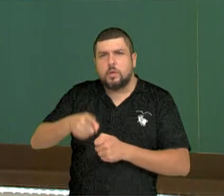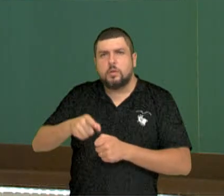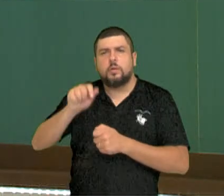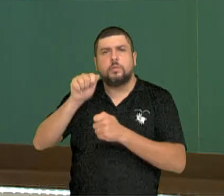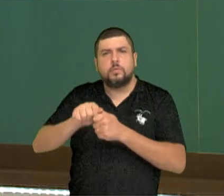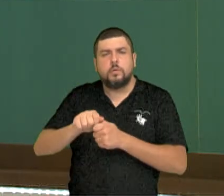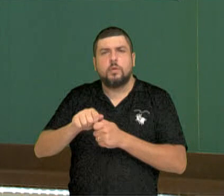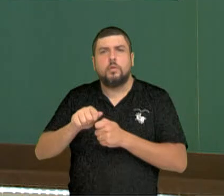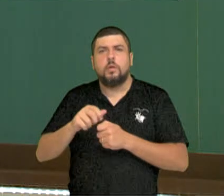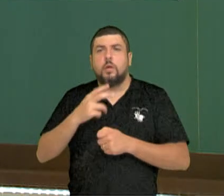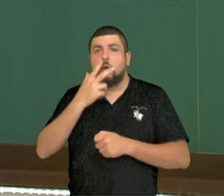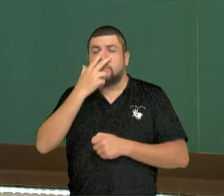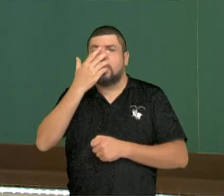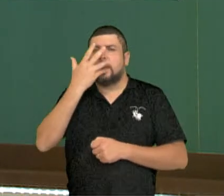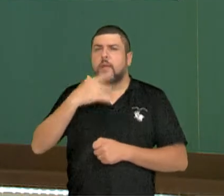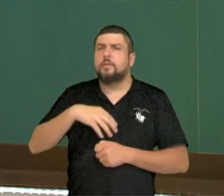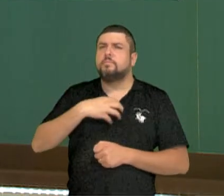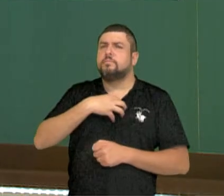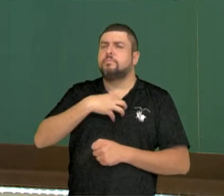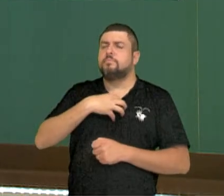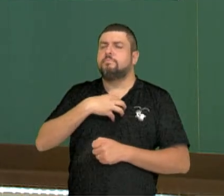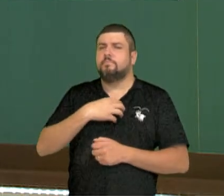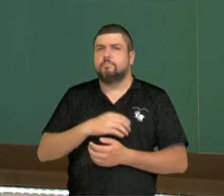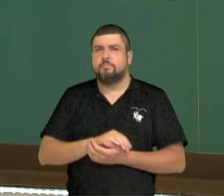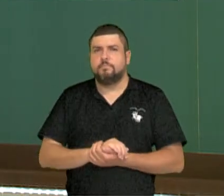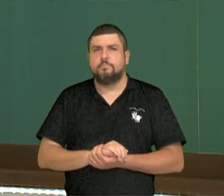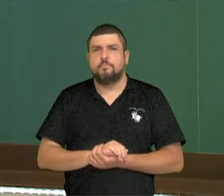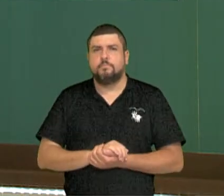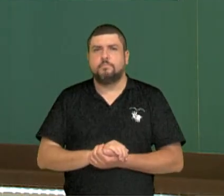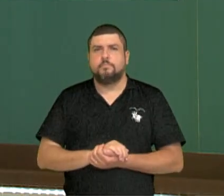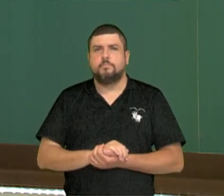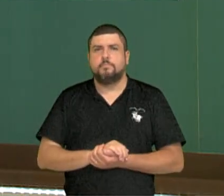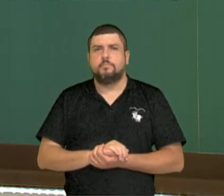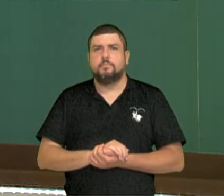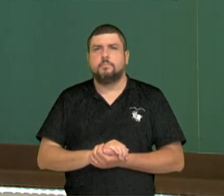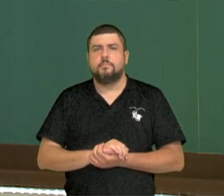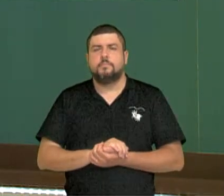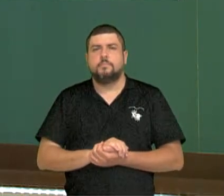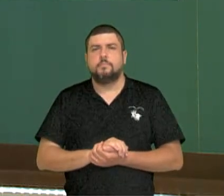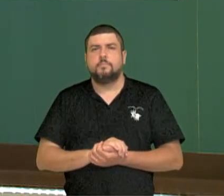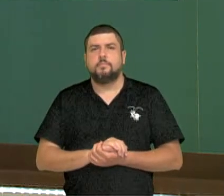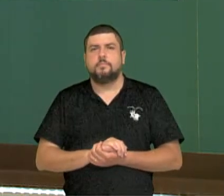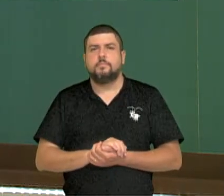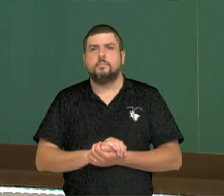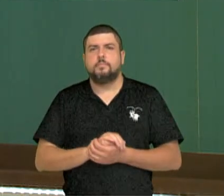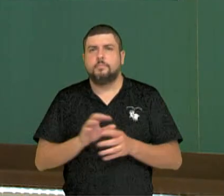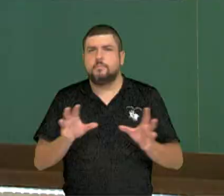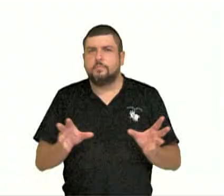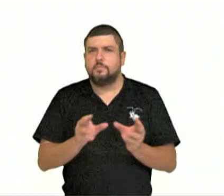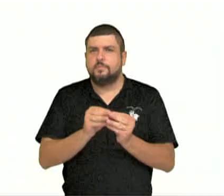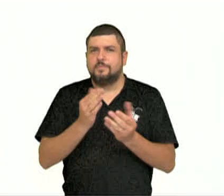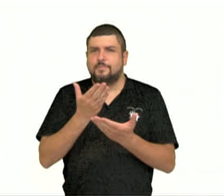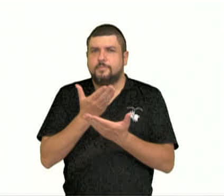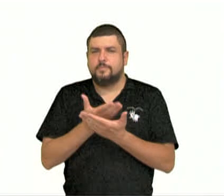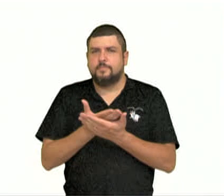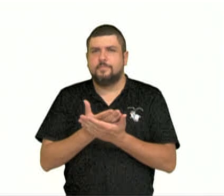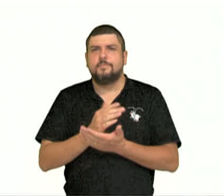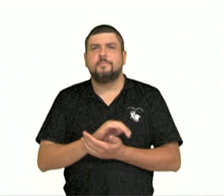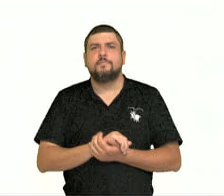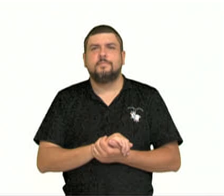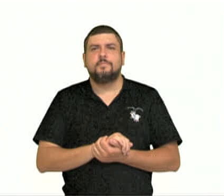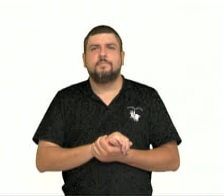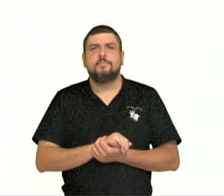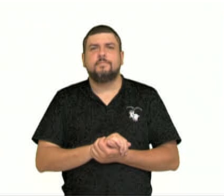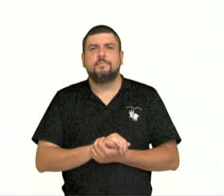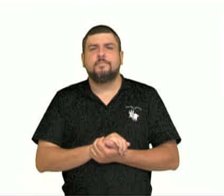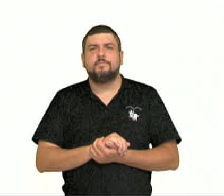um pouquinho pressionada às vezes, não é mesmo? Vamos aí retomar rapidamente o que nós vimos então, ó. Hoje,